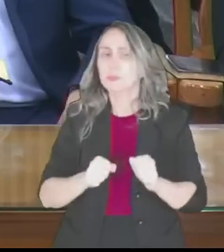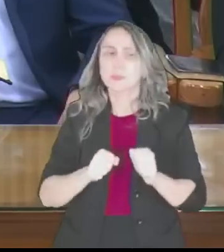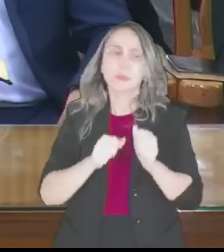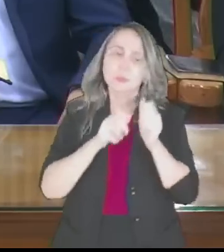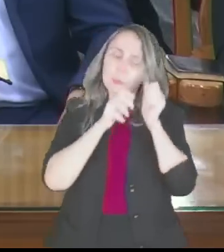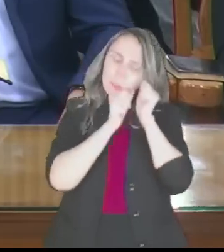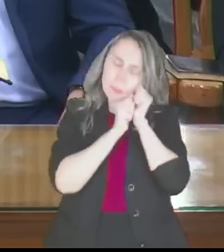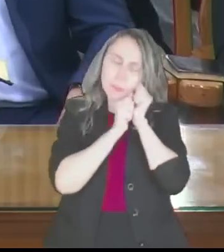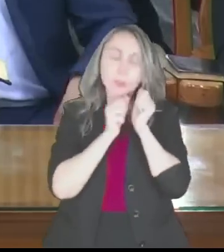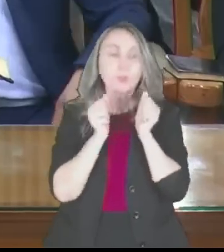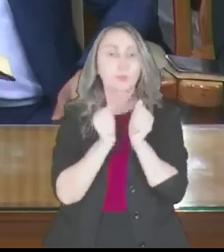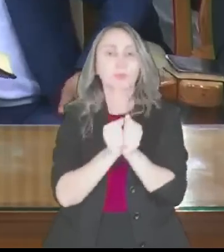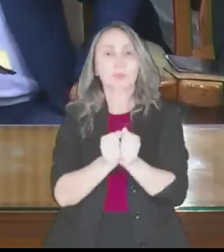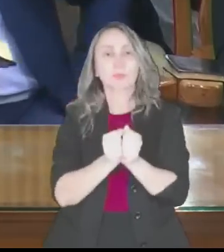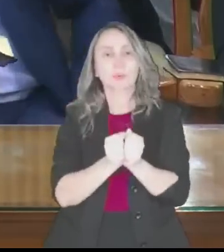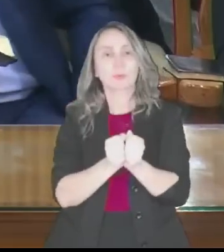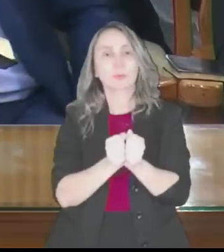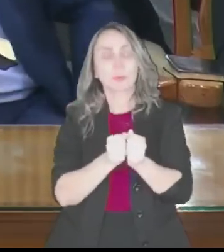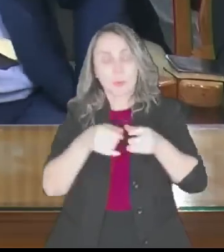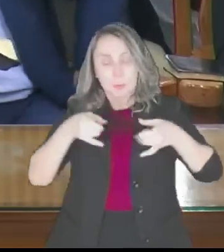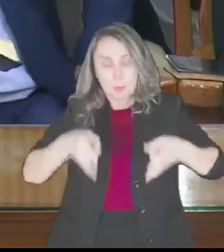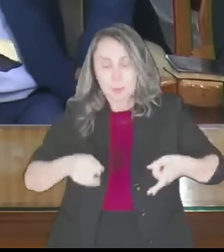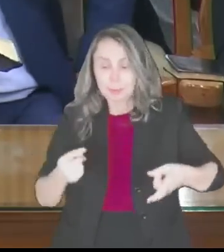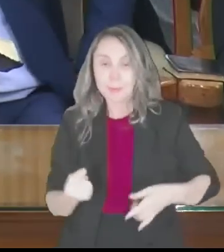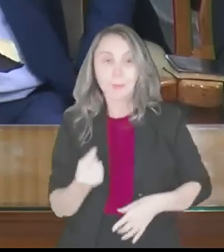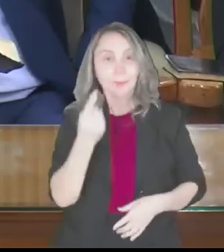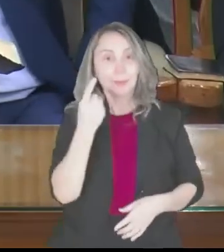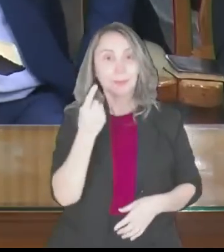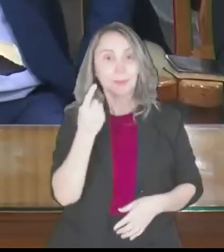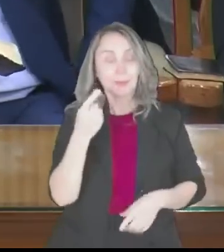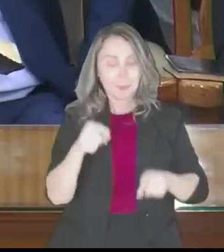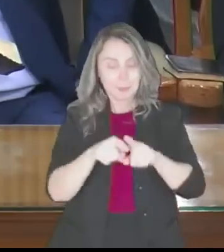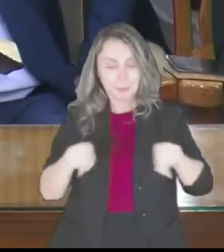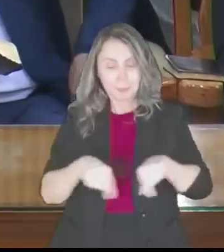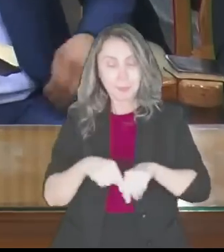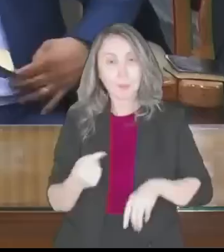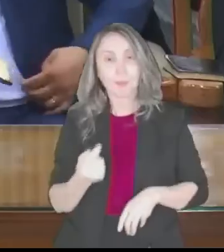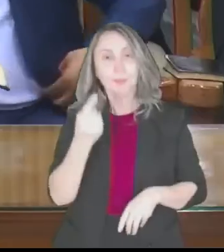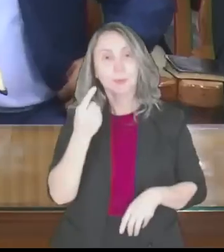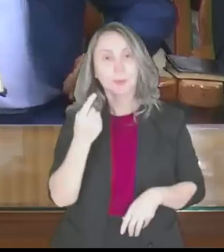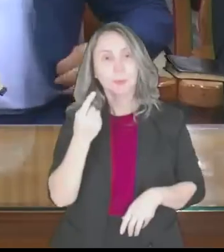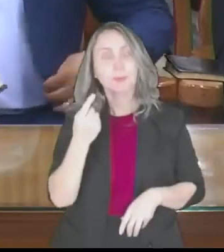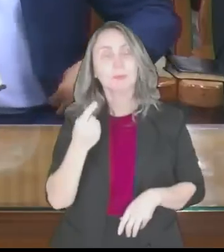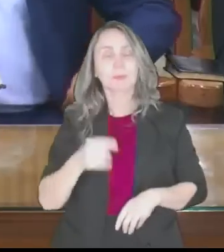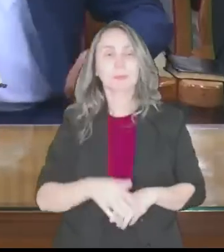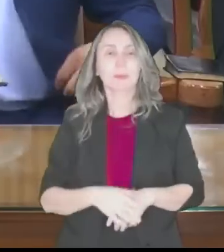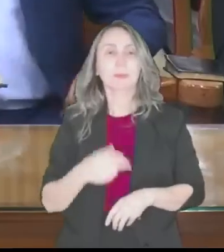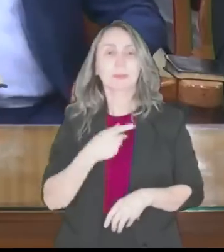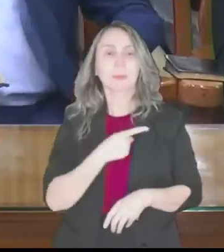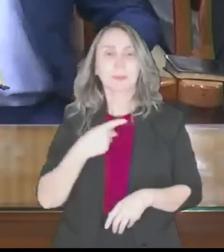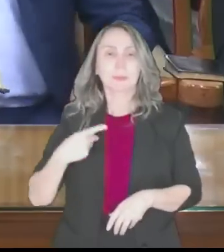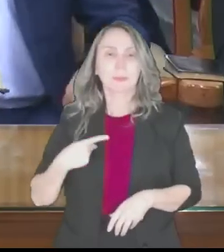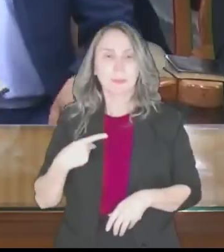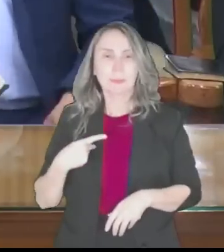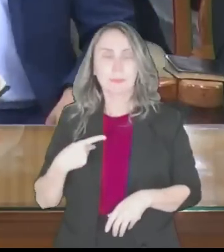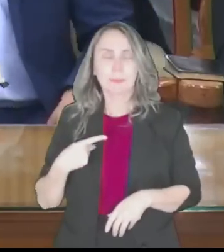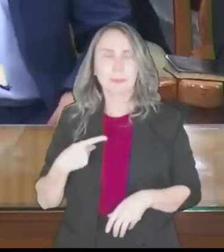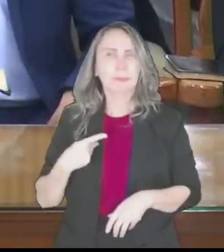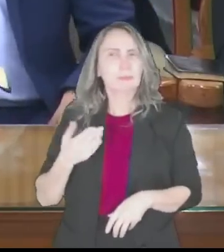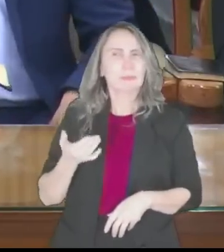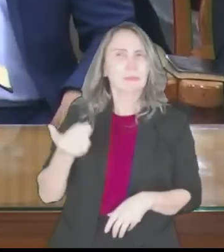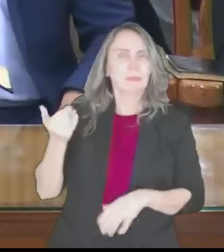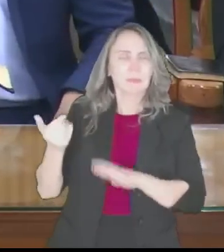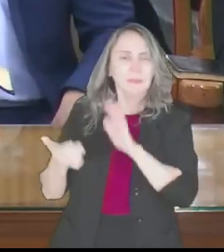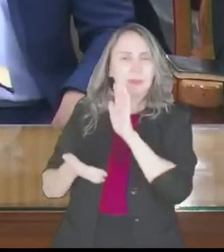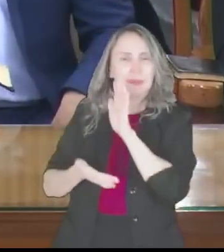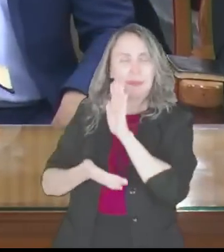quarto só e cobre todo mundo com o pastor missionário Claudionor, ele esteve na Bolívia há 50 anos e naquela